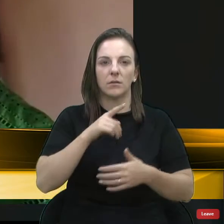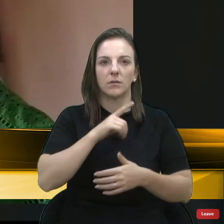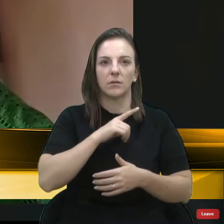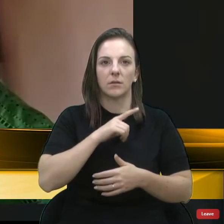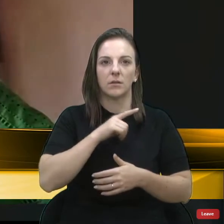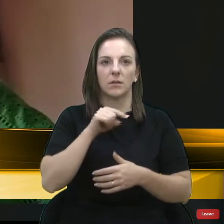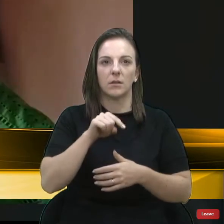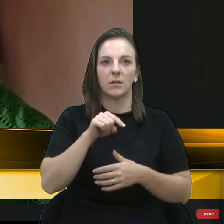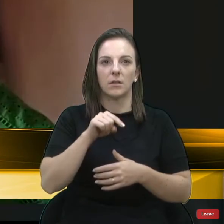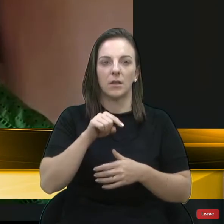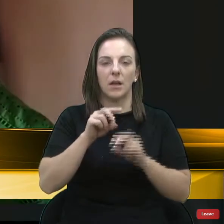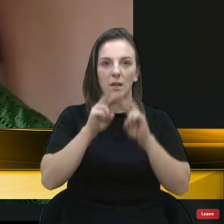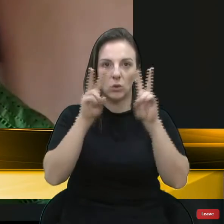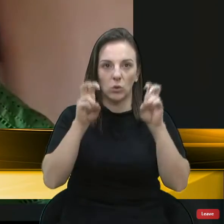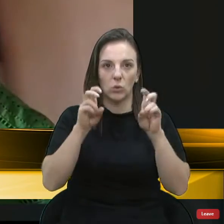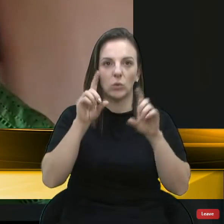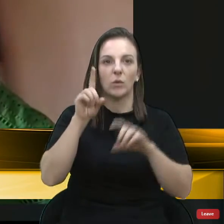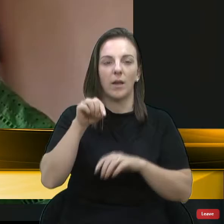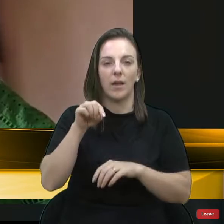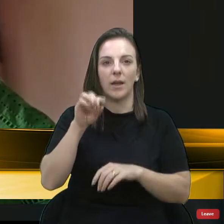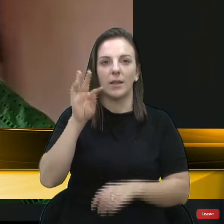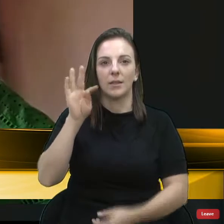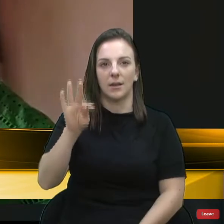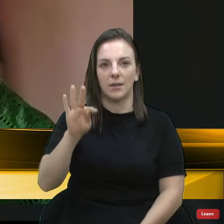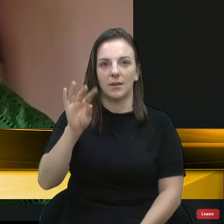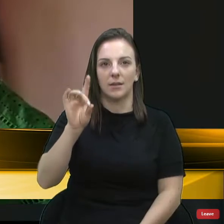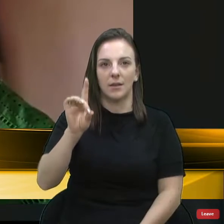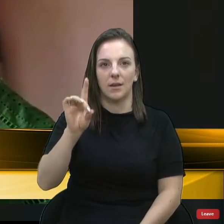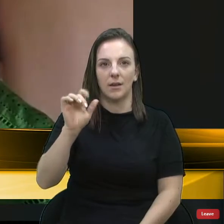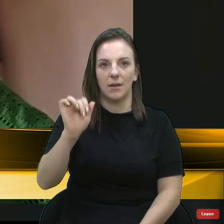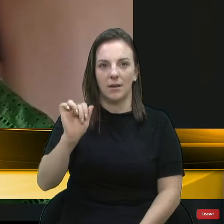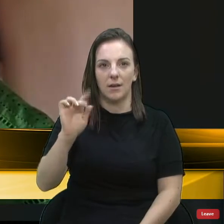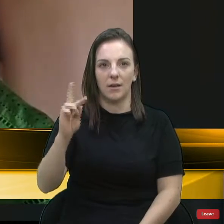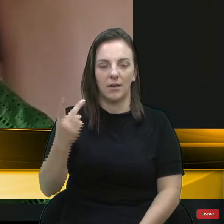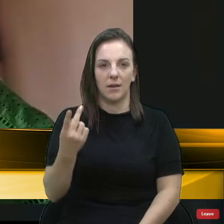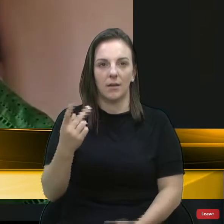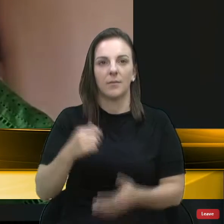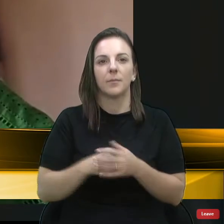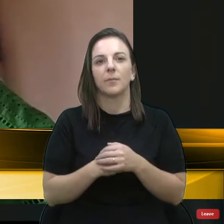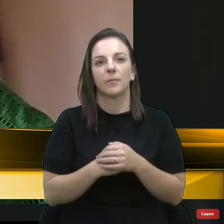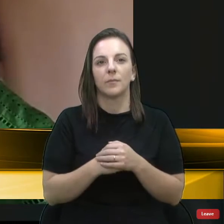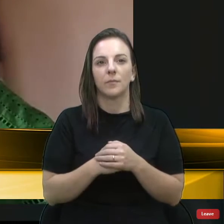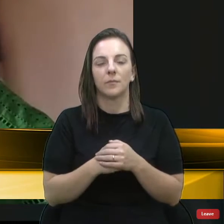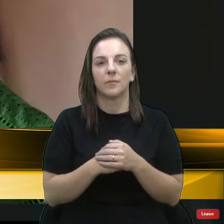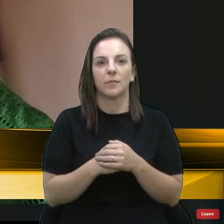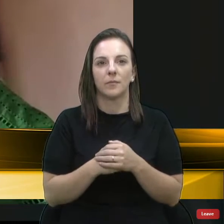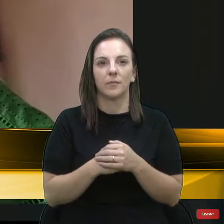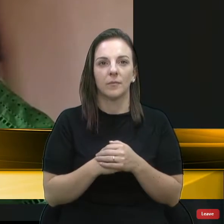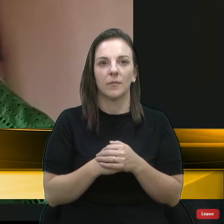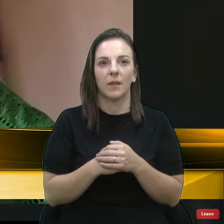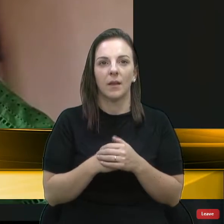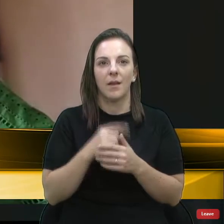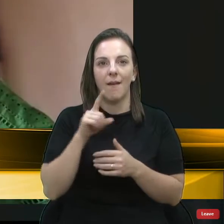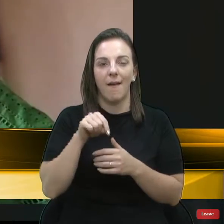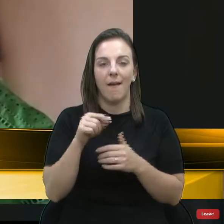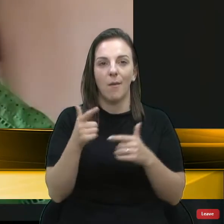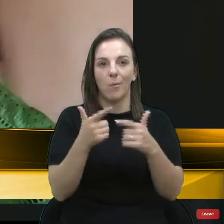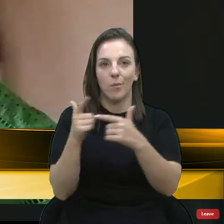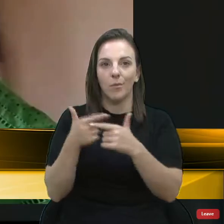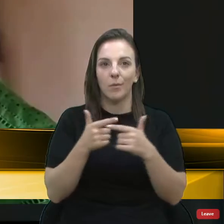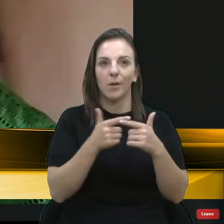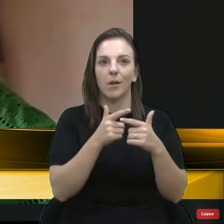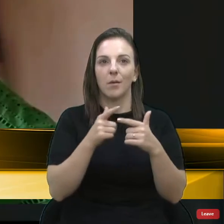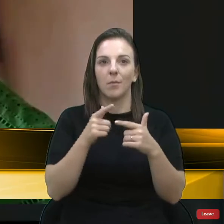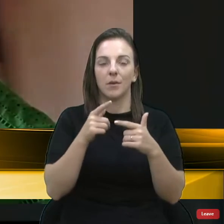do espectro autista, né, uma pauta relacionada à saúde que é também de fundamental importância que a